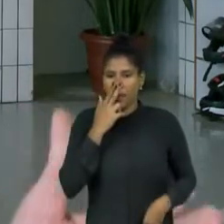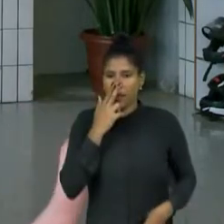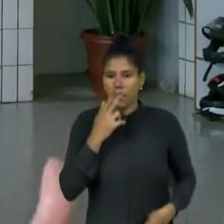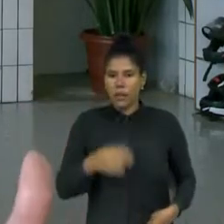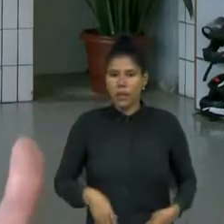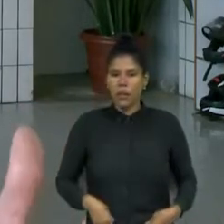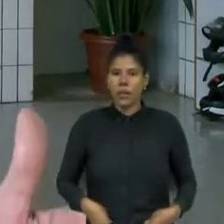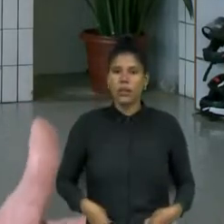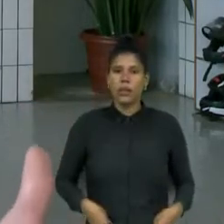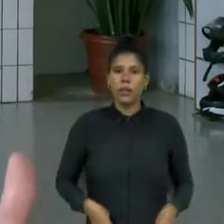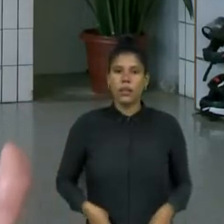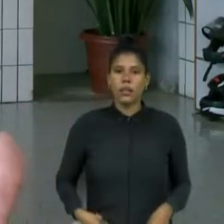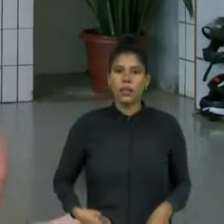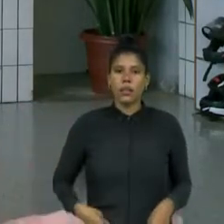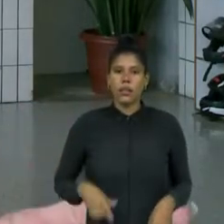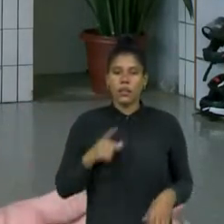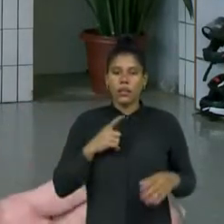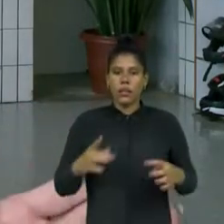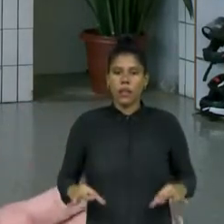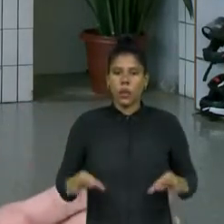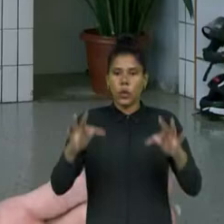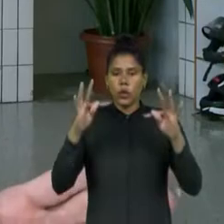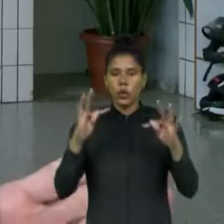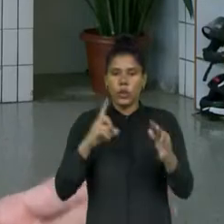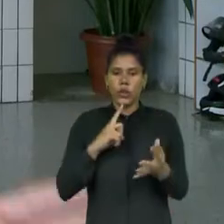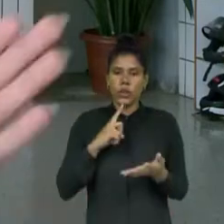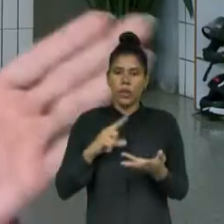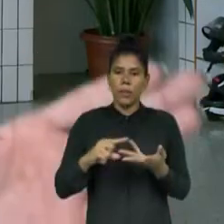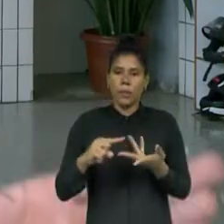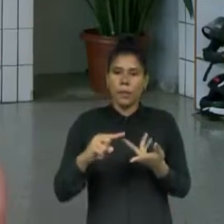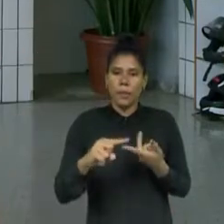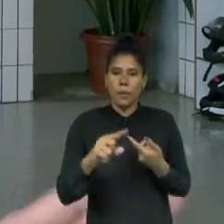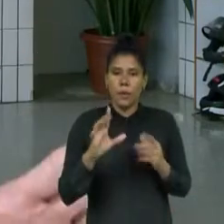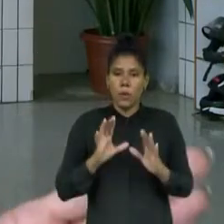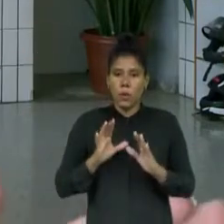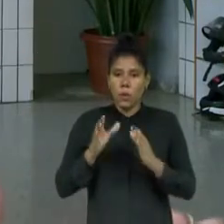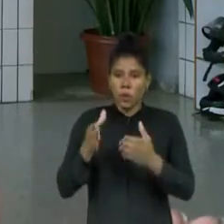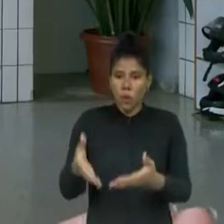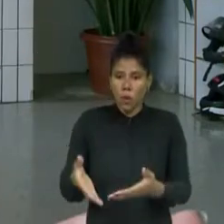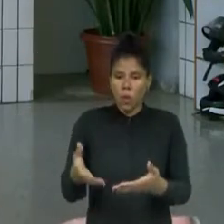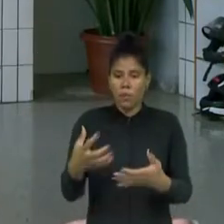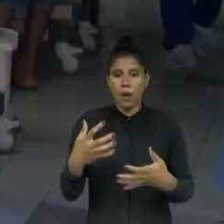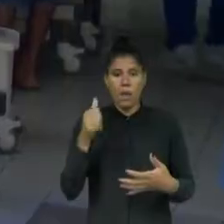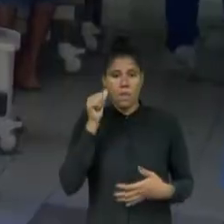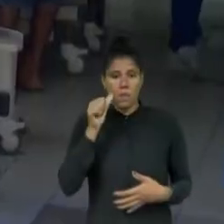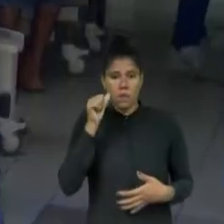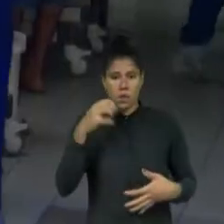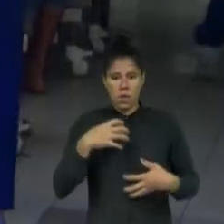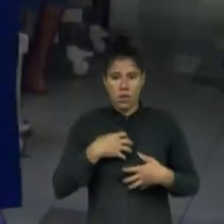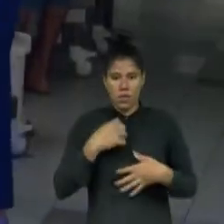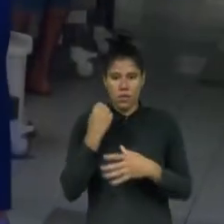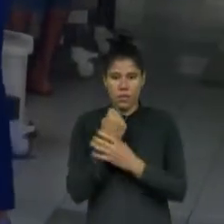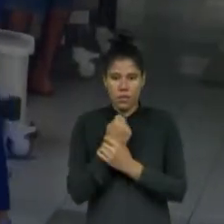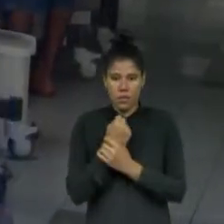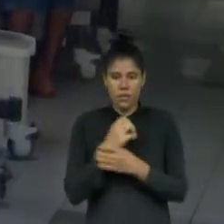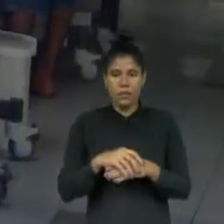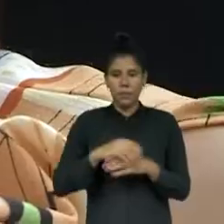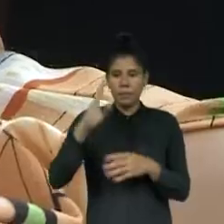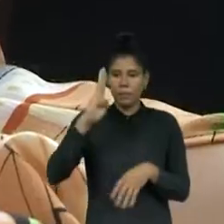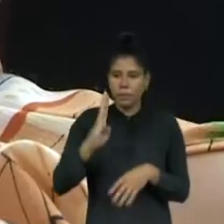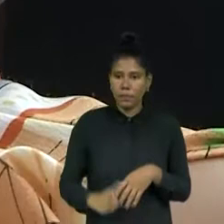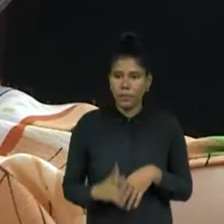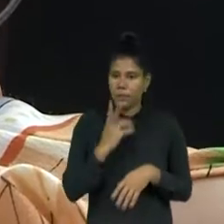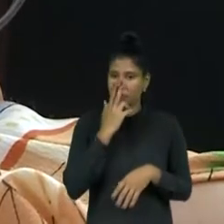de técnicas e de procedimentos que são voltados para o conforto e para a segurança da paciente. No Brasil, ainda não há